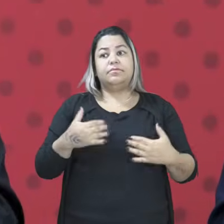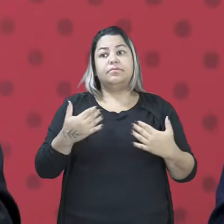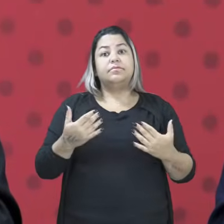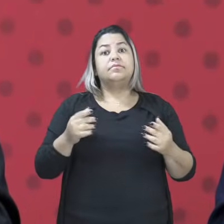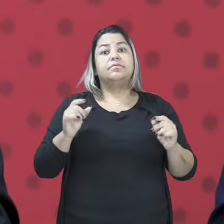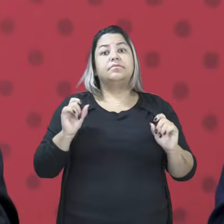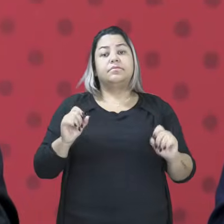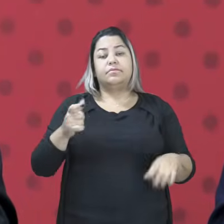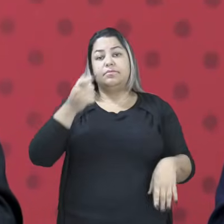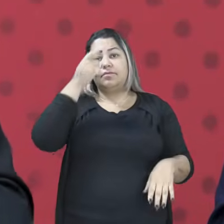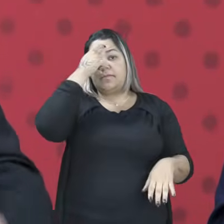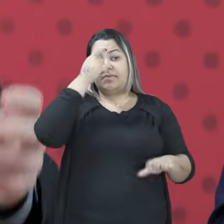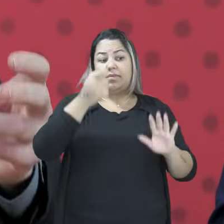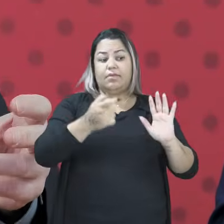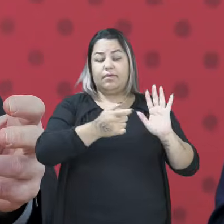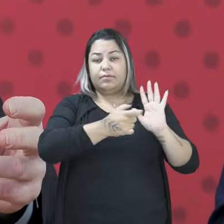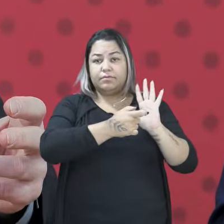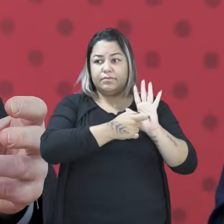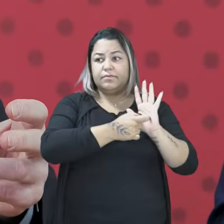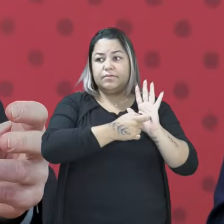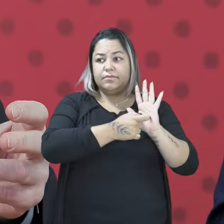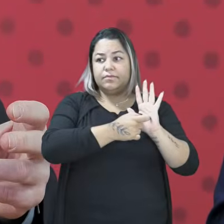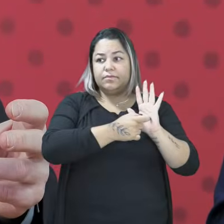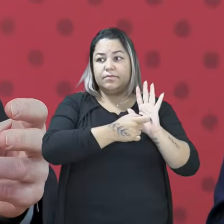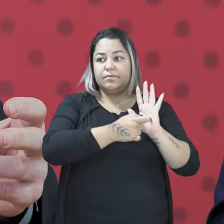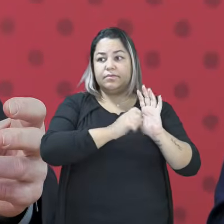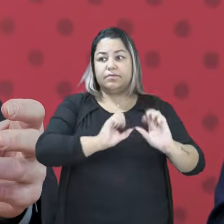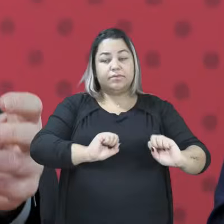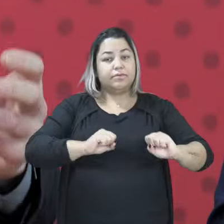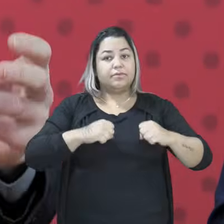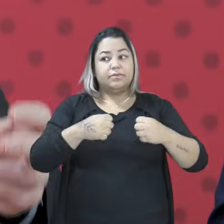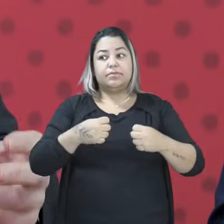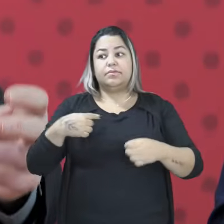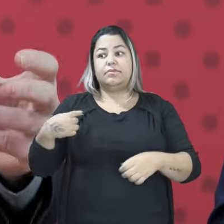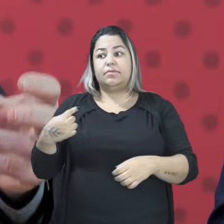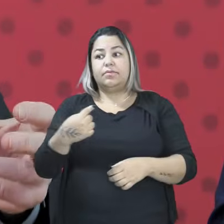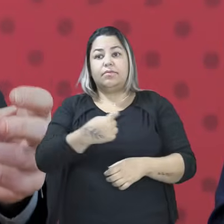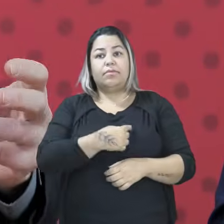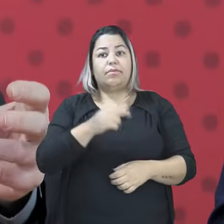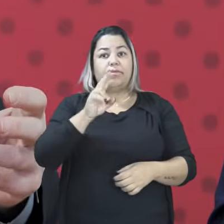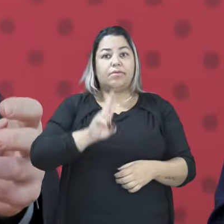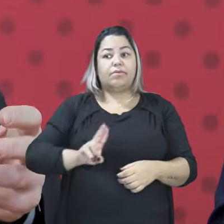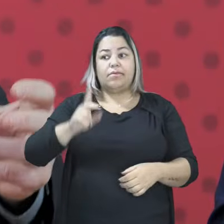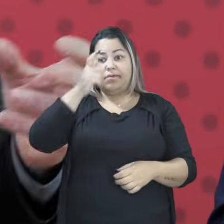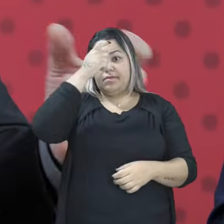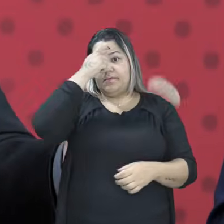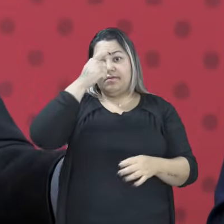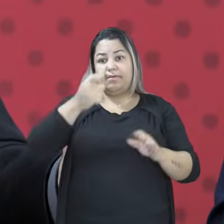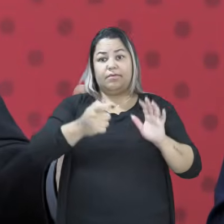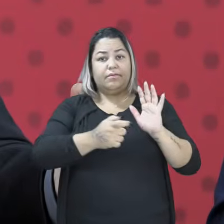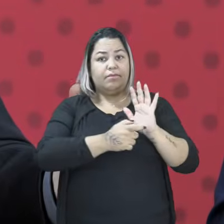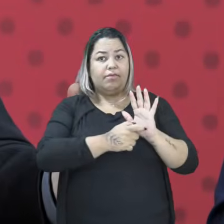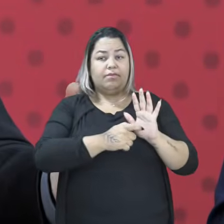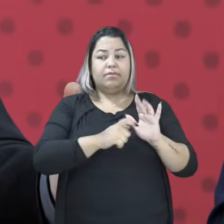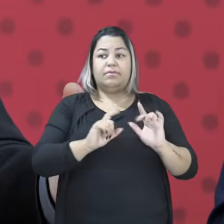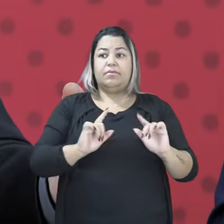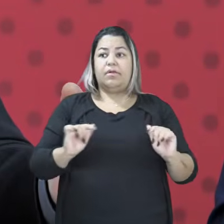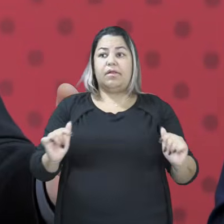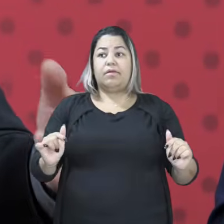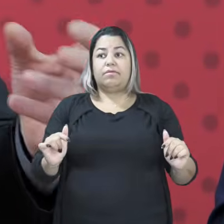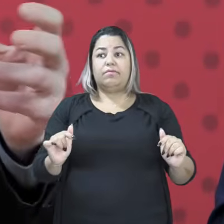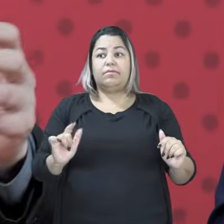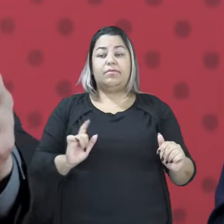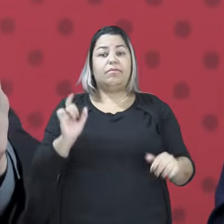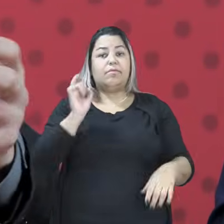da inteligência artificial, o grande esforço nosso é usar a inteligência artificial sem fazer fake